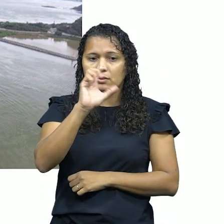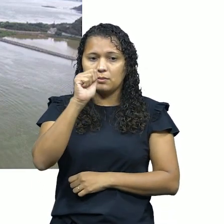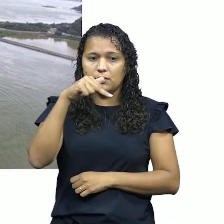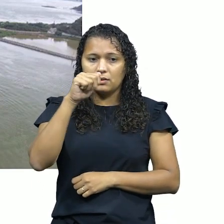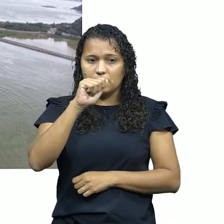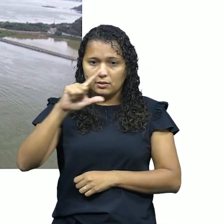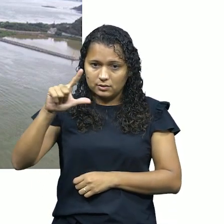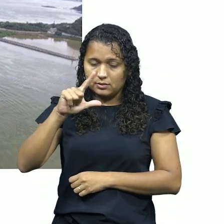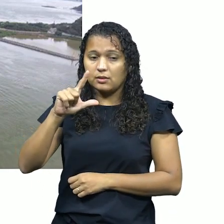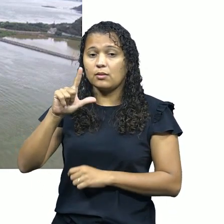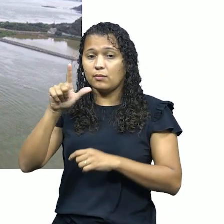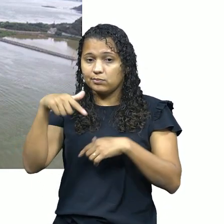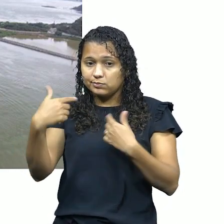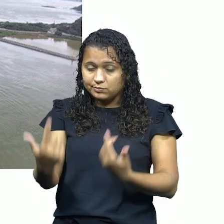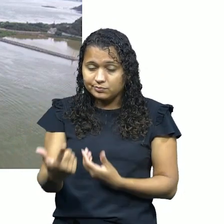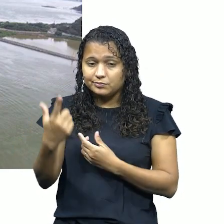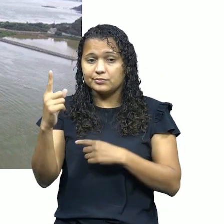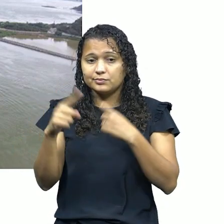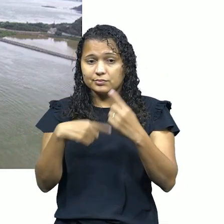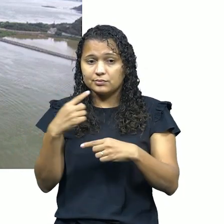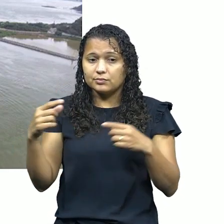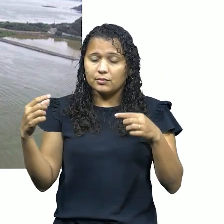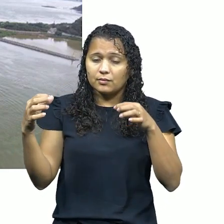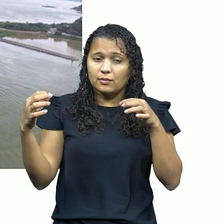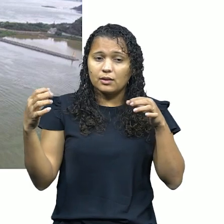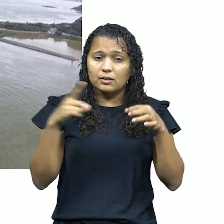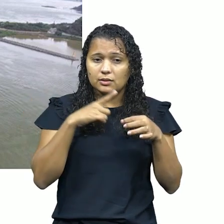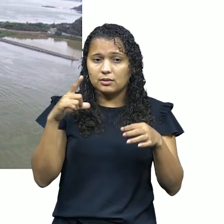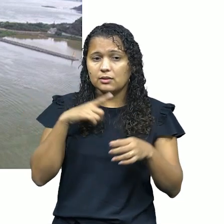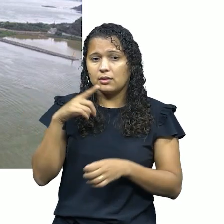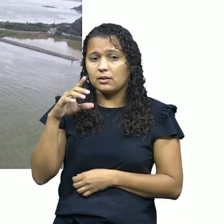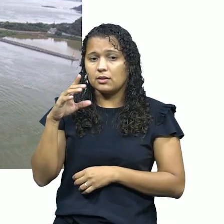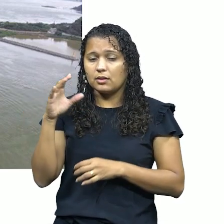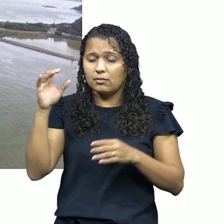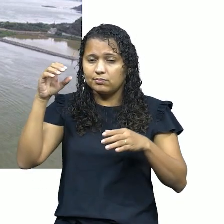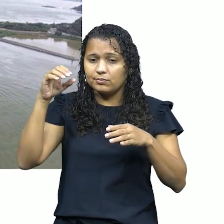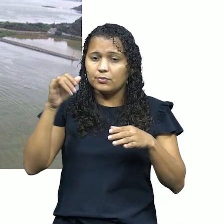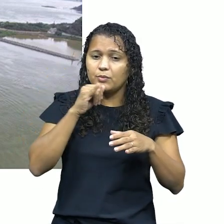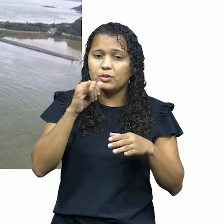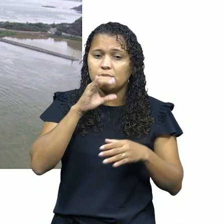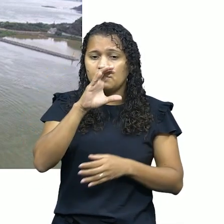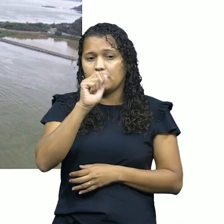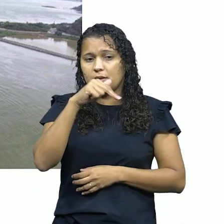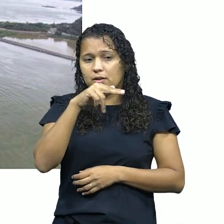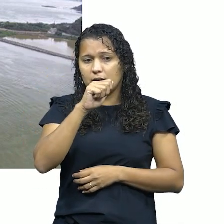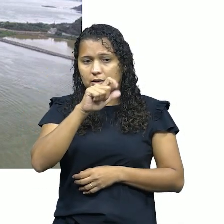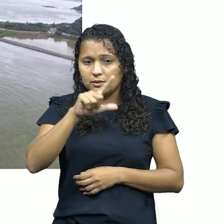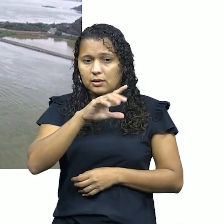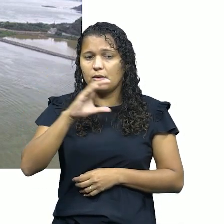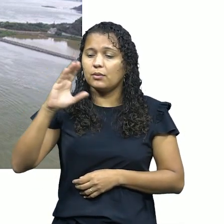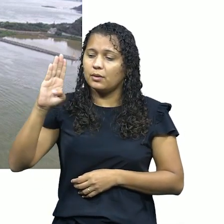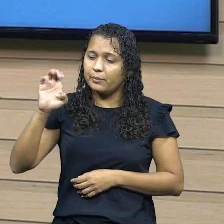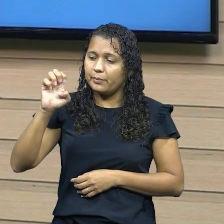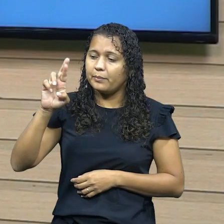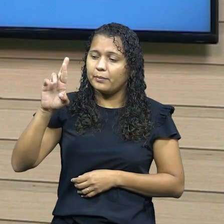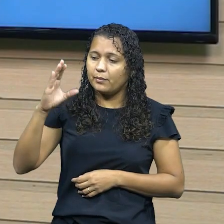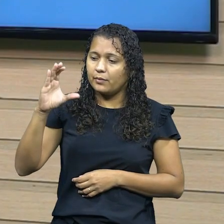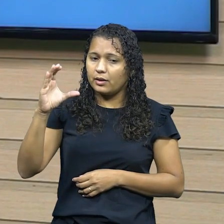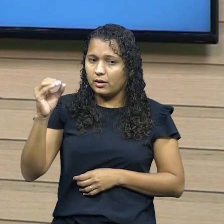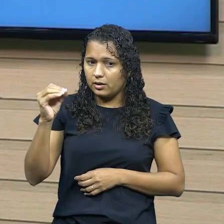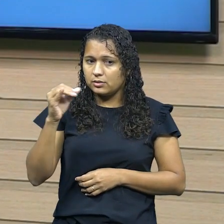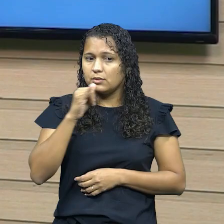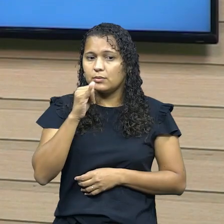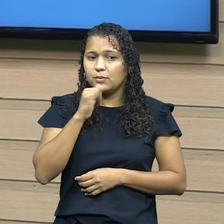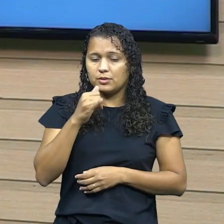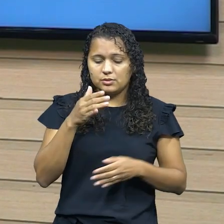de acesso e esse ao berço de atracação. Então, ele fica entre o canal de acesso e o berço de atracação. O navio ele